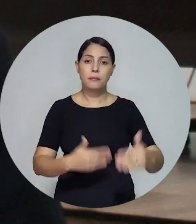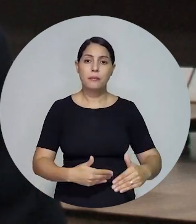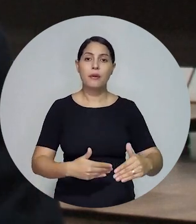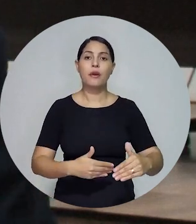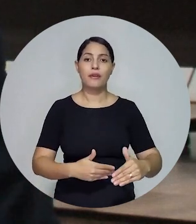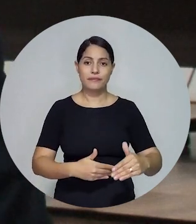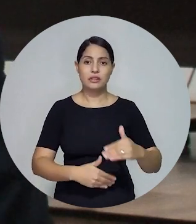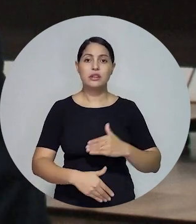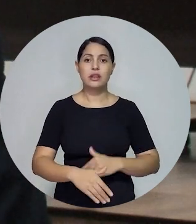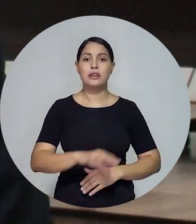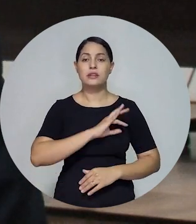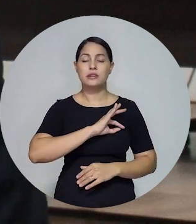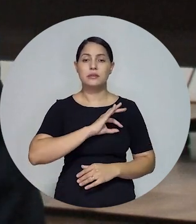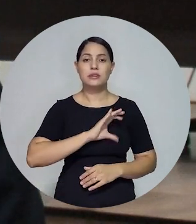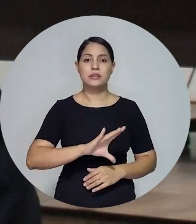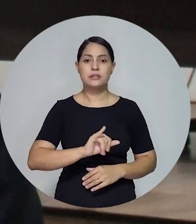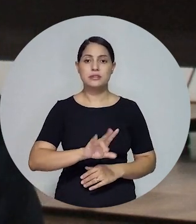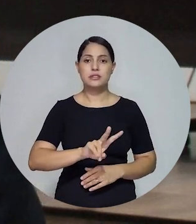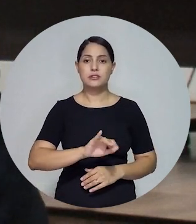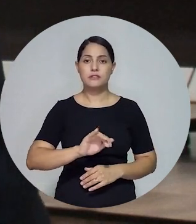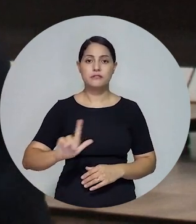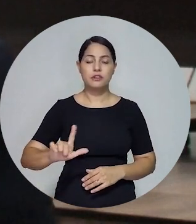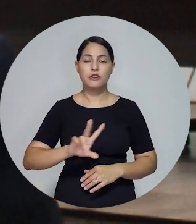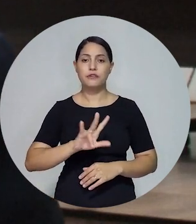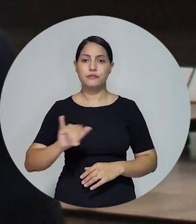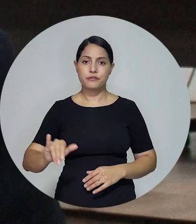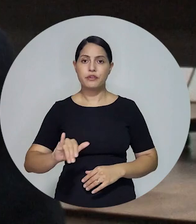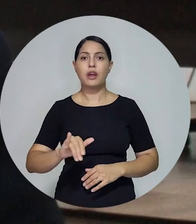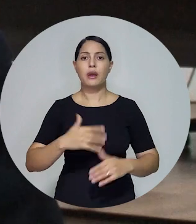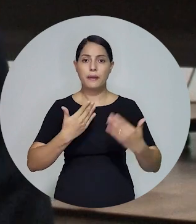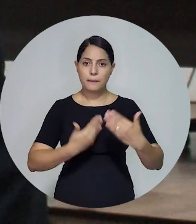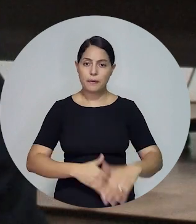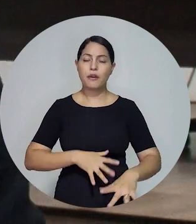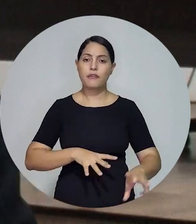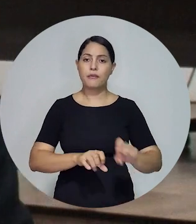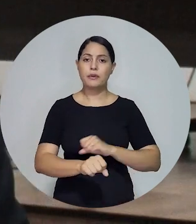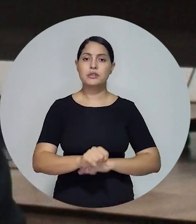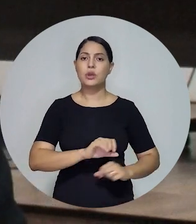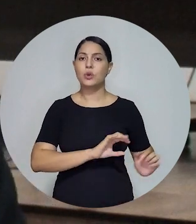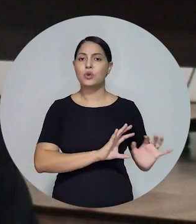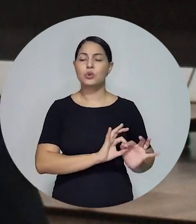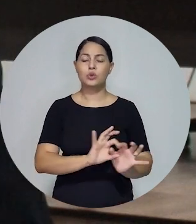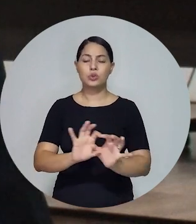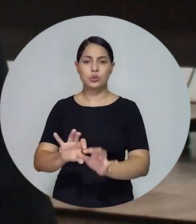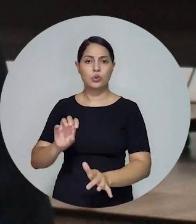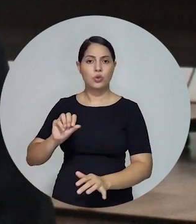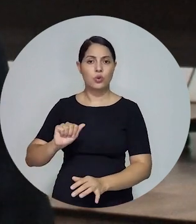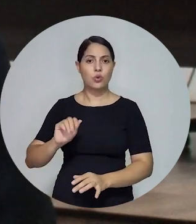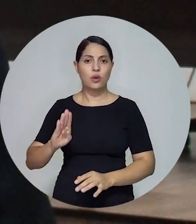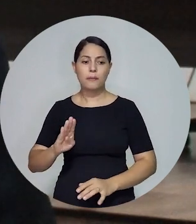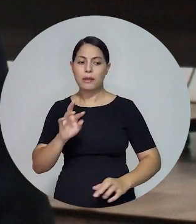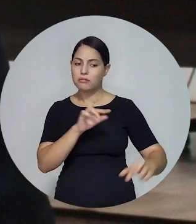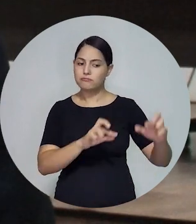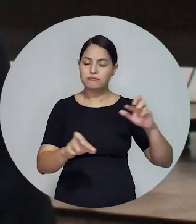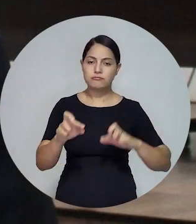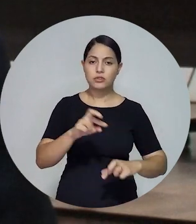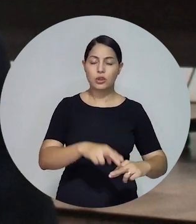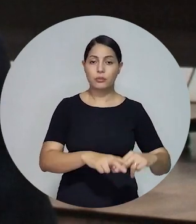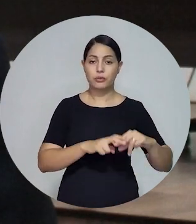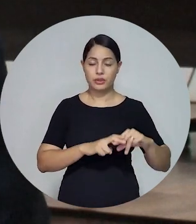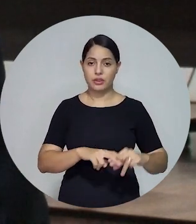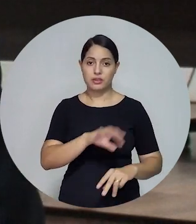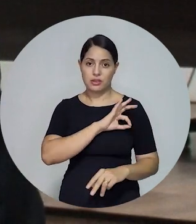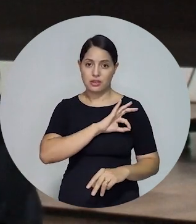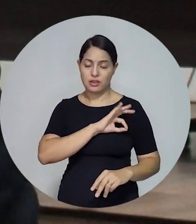que os concursos da Polícia Civil terá necessariamente em cursos de formação a presença da OAB para